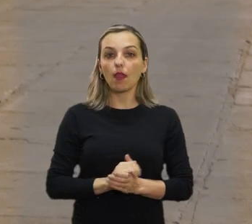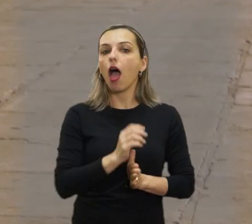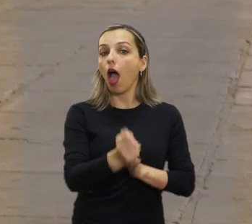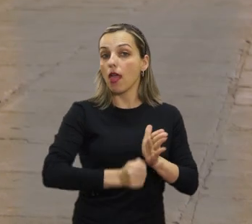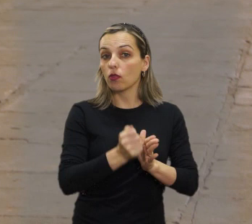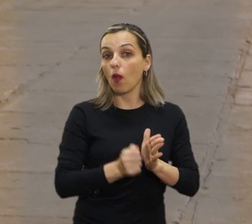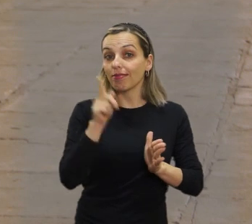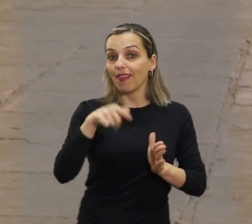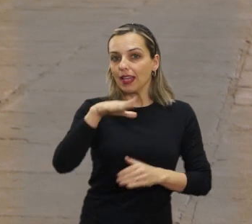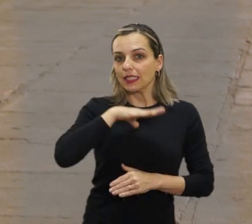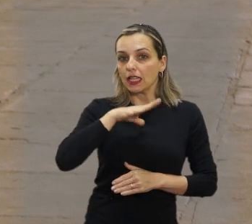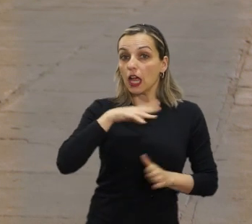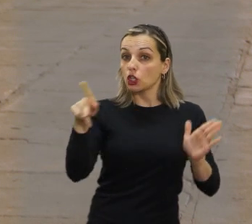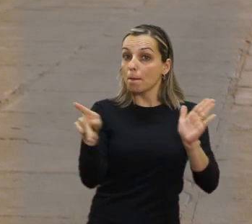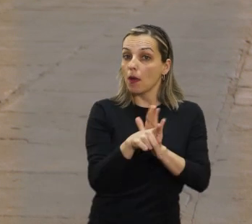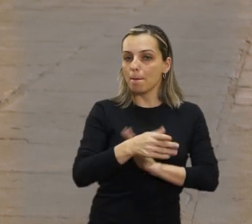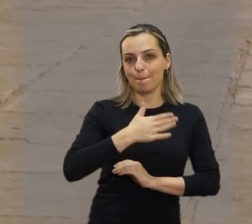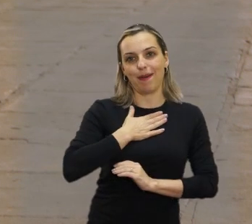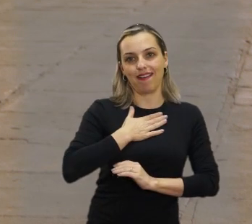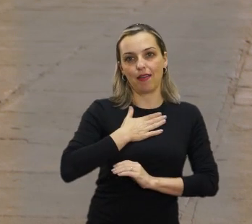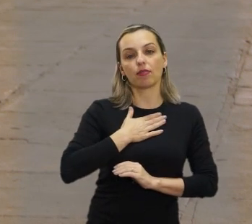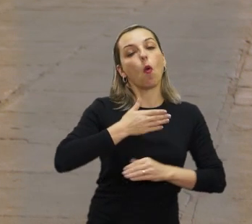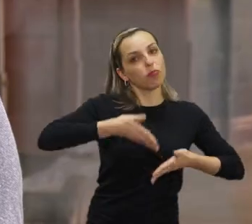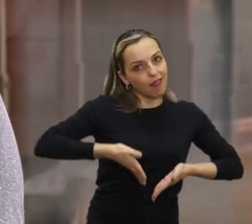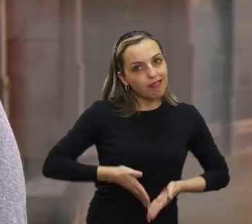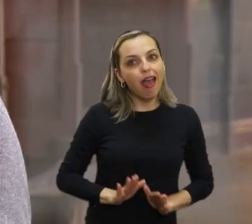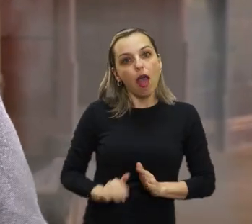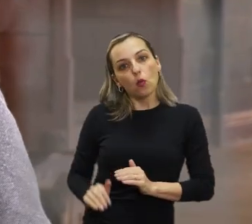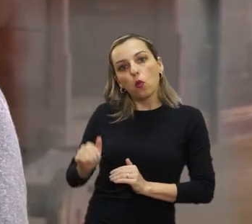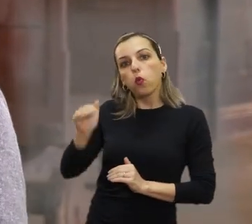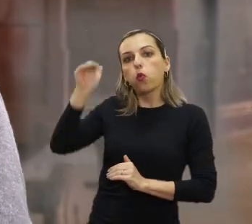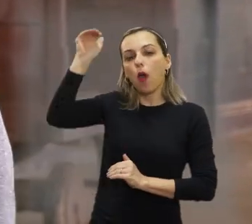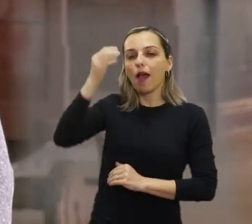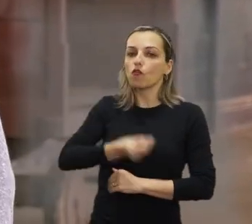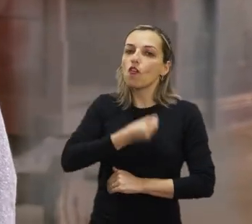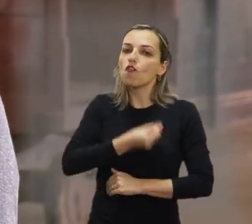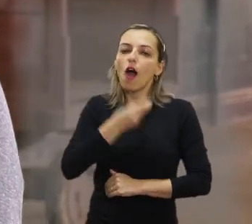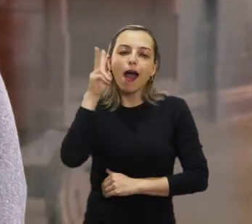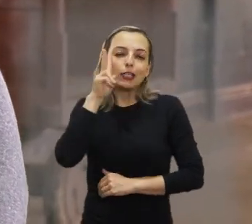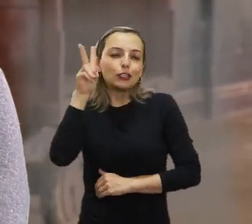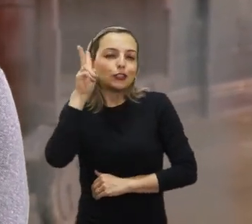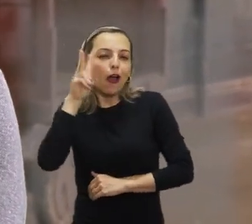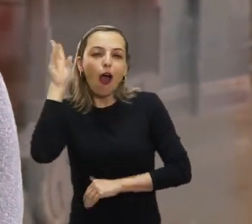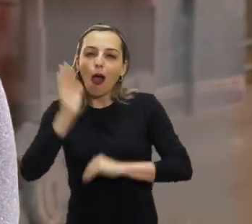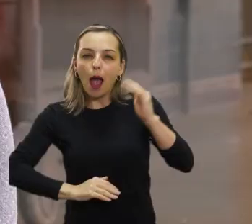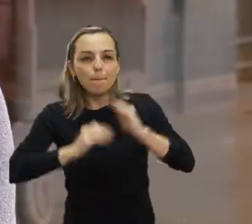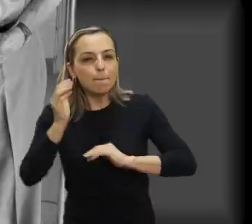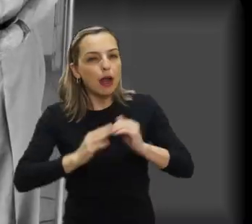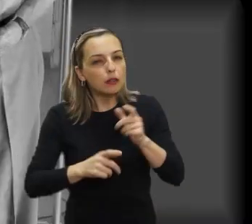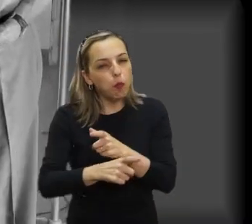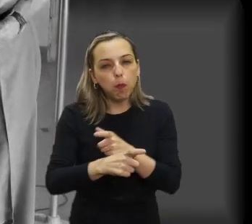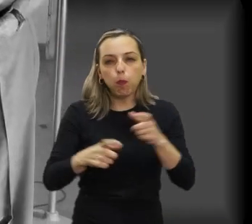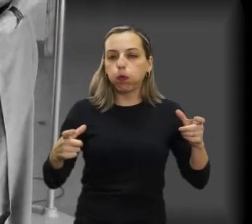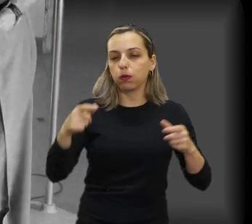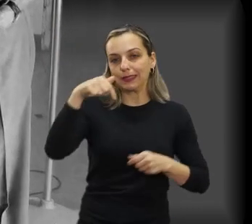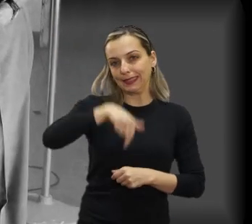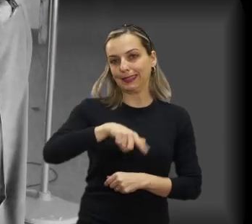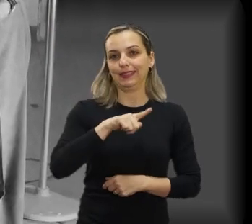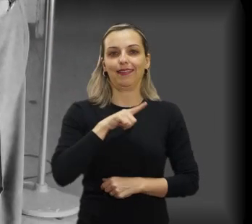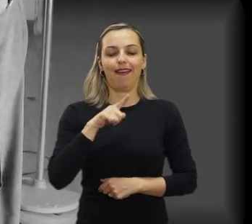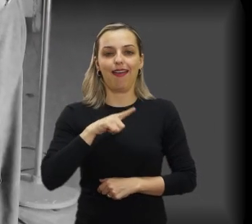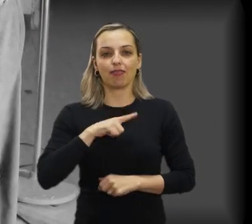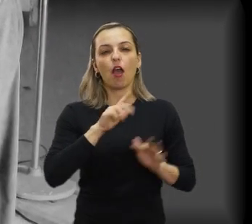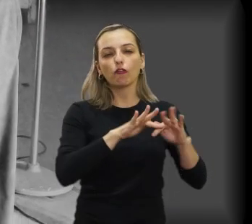Por Araraquara ser minha terra, ser o lugar que eu nasci, fui criado, né? Aqui é onde tem a maior parte das minhas histórias,